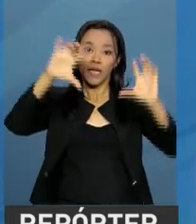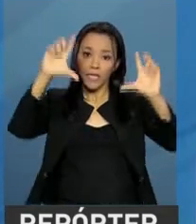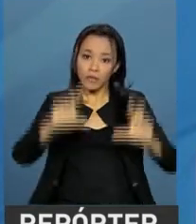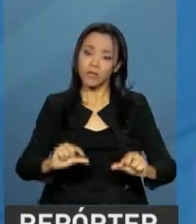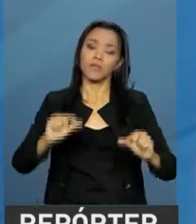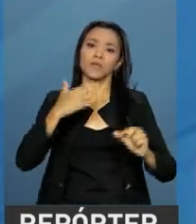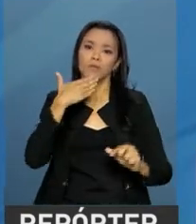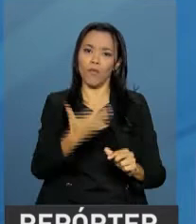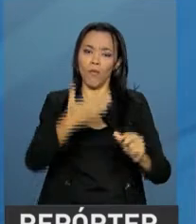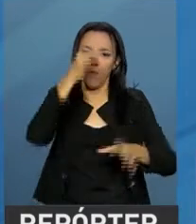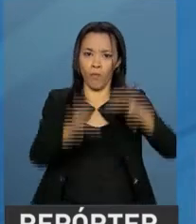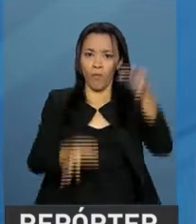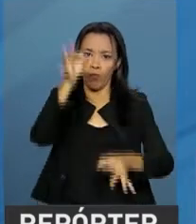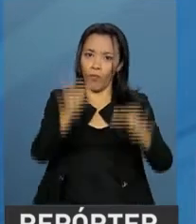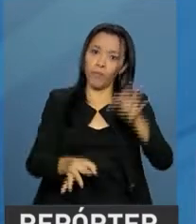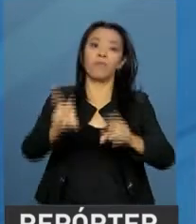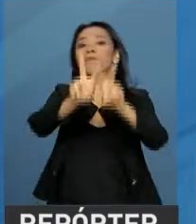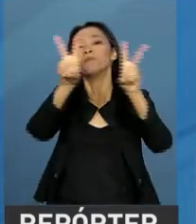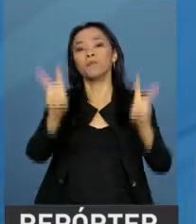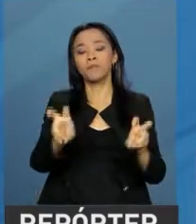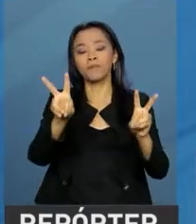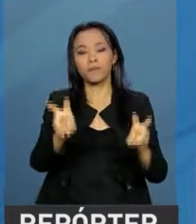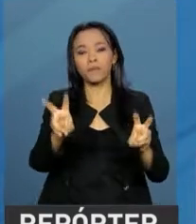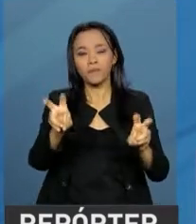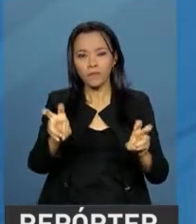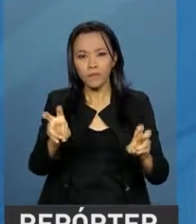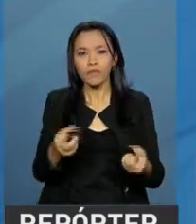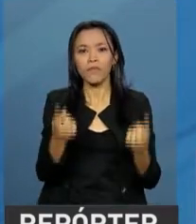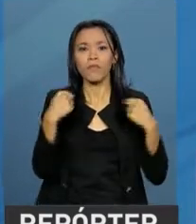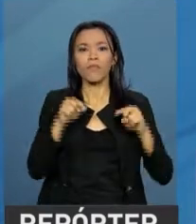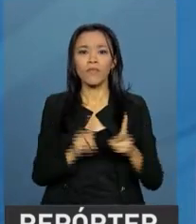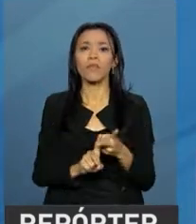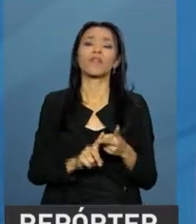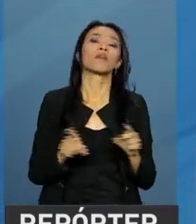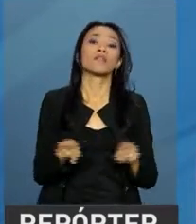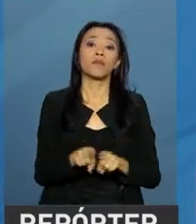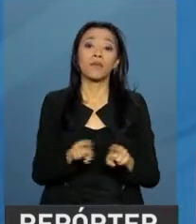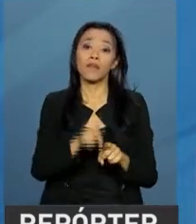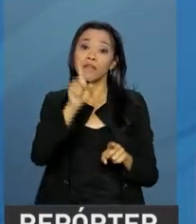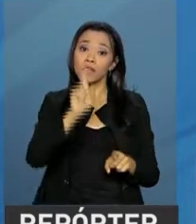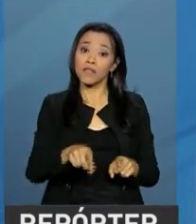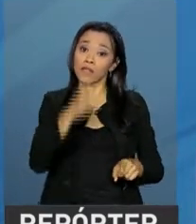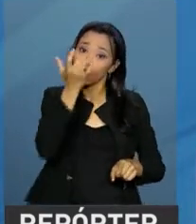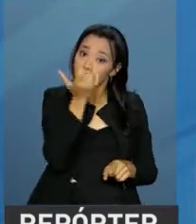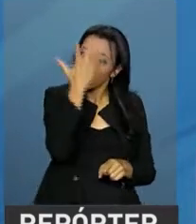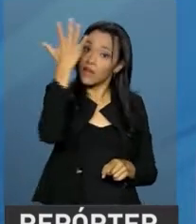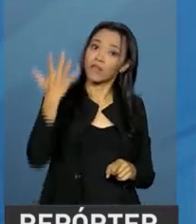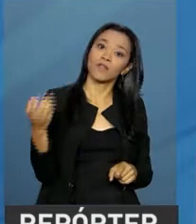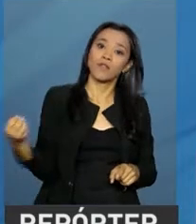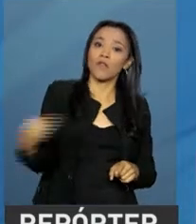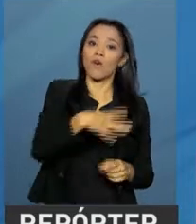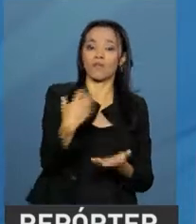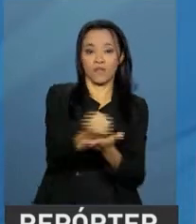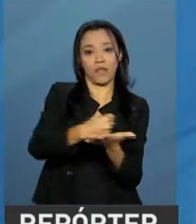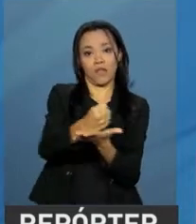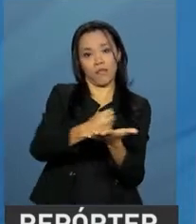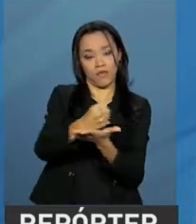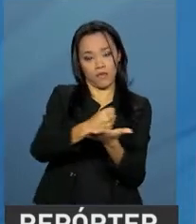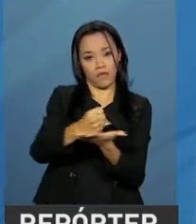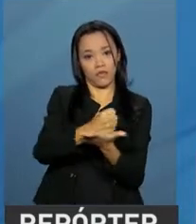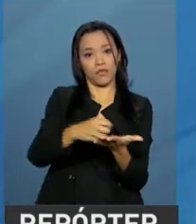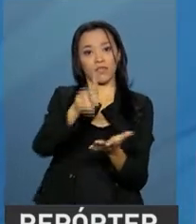do tema e facilitará a chegada de novos medicamentos genéricos